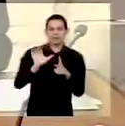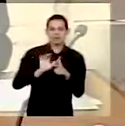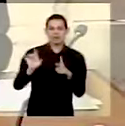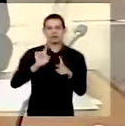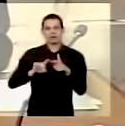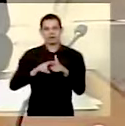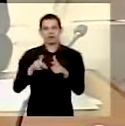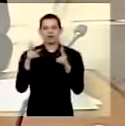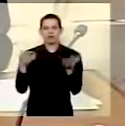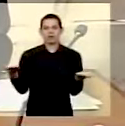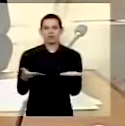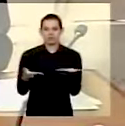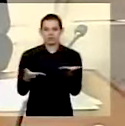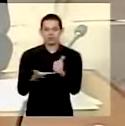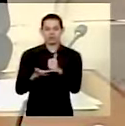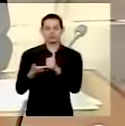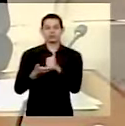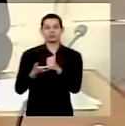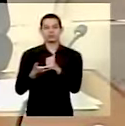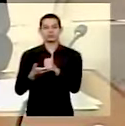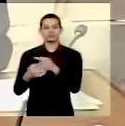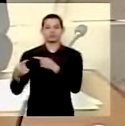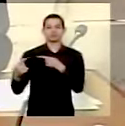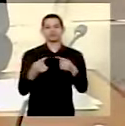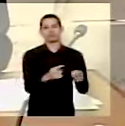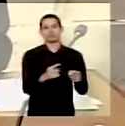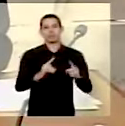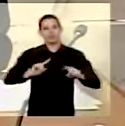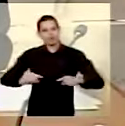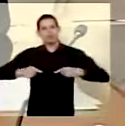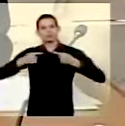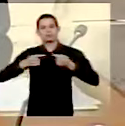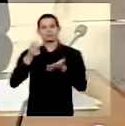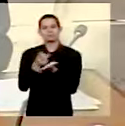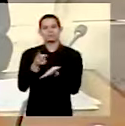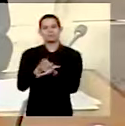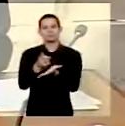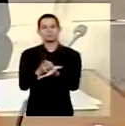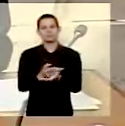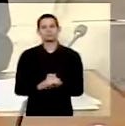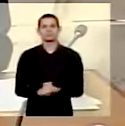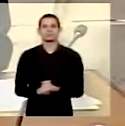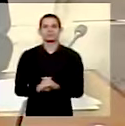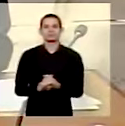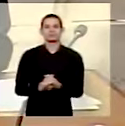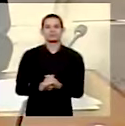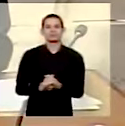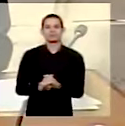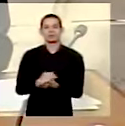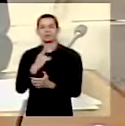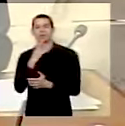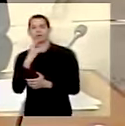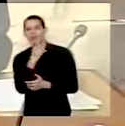como a atual, esse fundamento é posto à prova, desafiado constantemente, seja pela